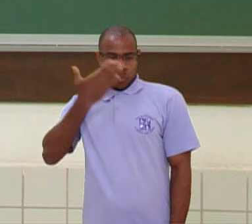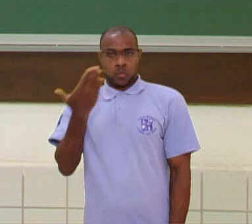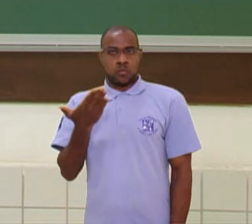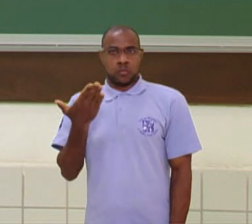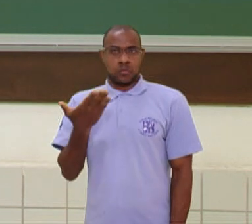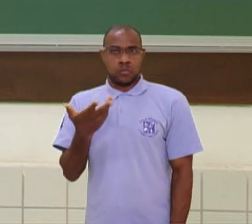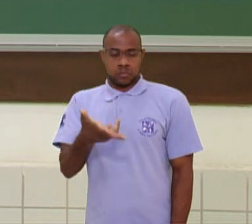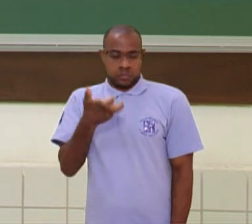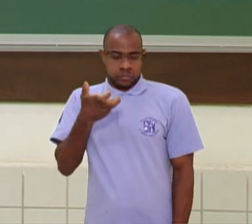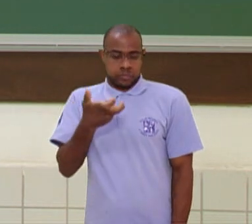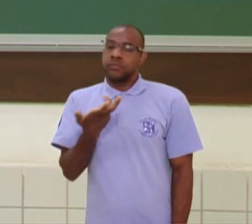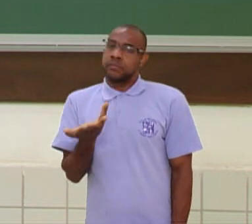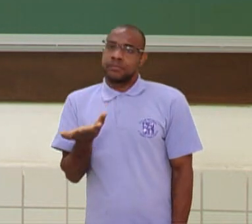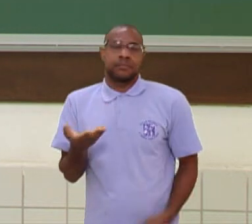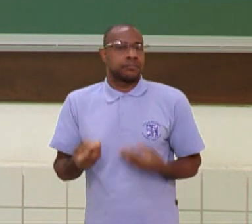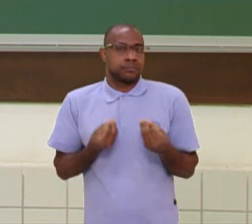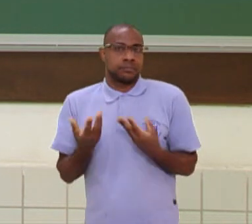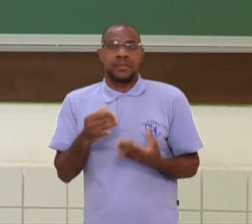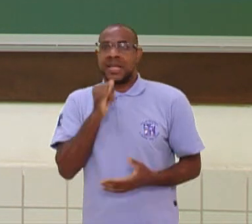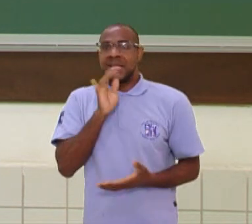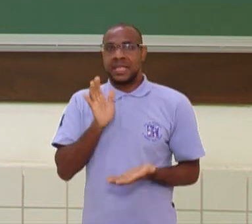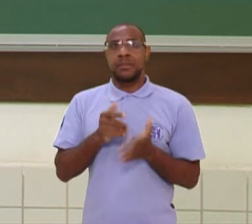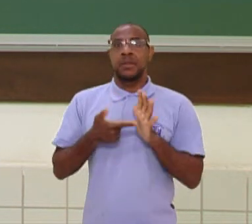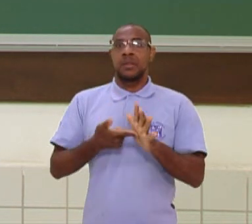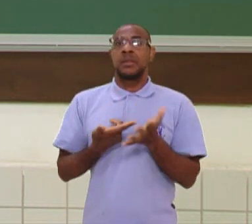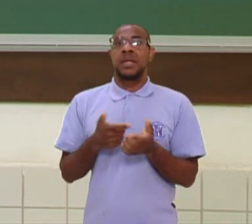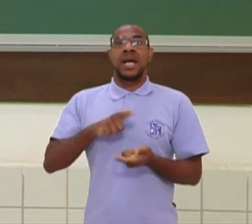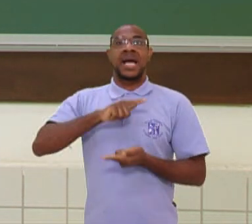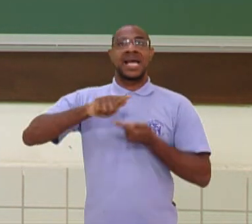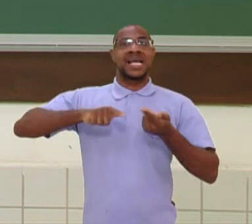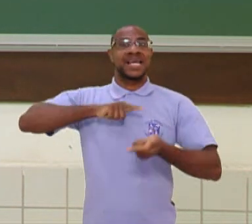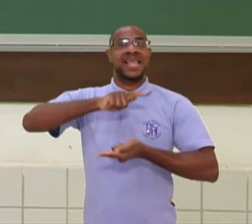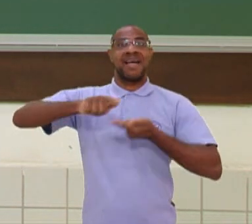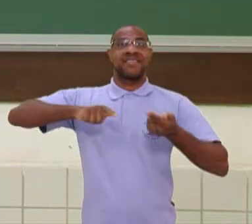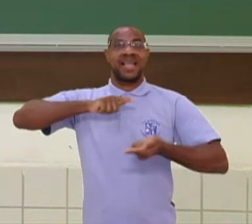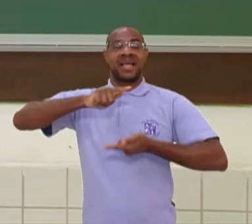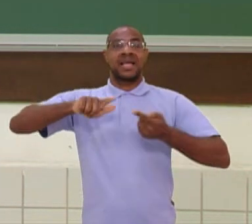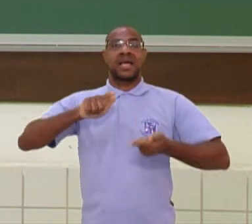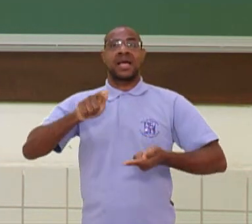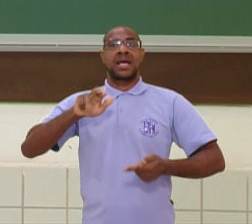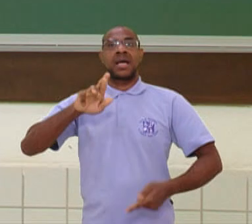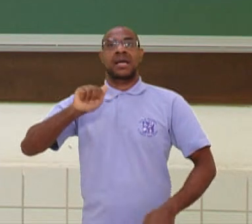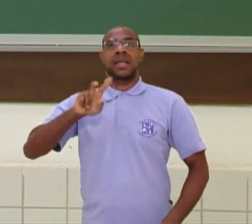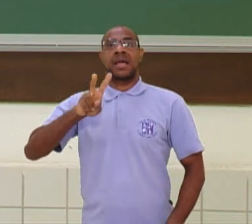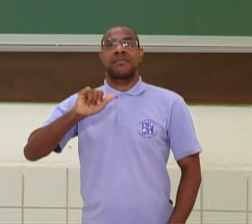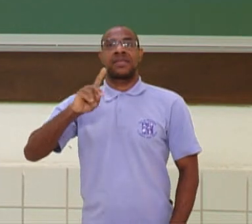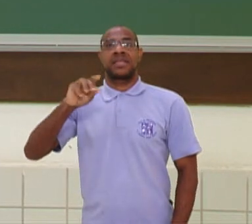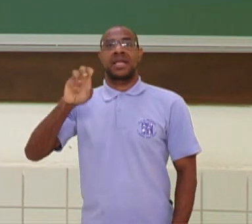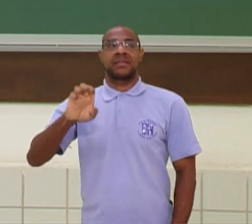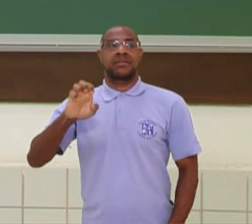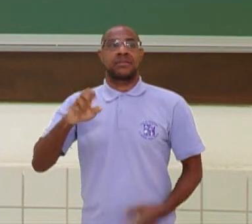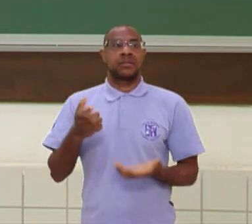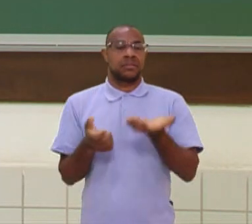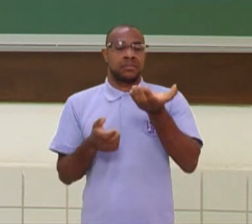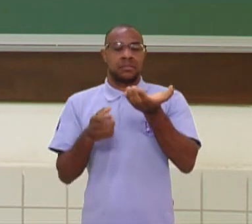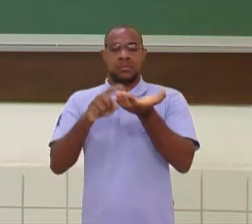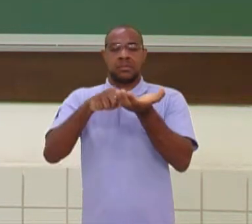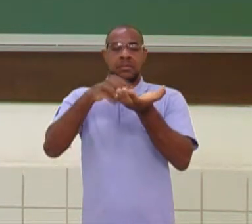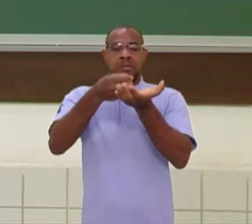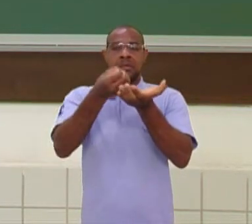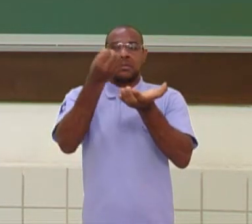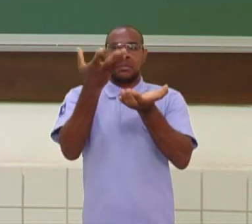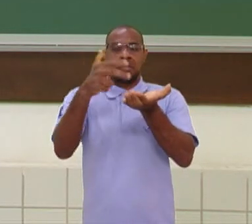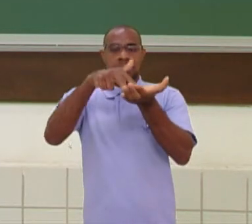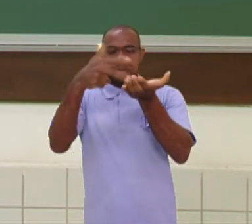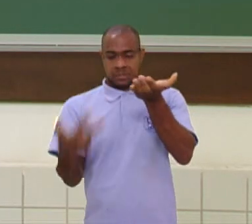esse componente da ciência. Um exemplo, a gravidade. Se eu soltar aqui o controle que eu tenho aqui na minha mão, ele vai cair. Você